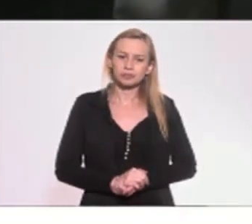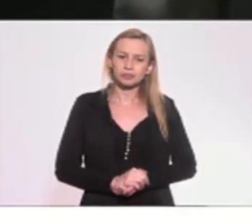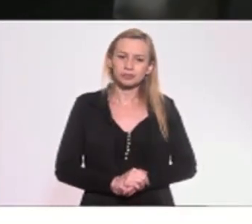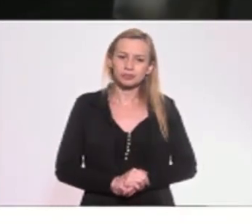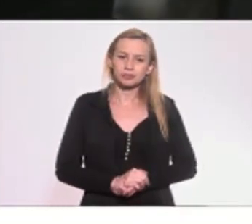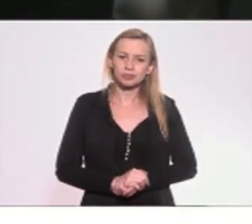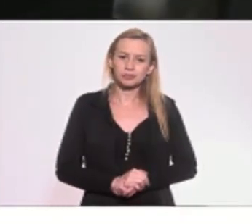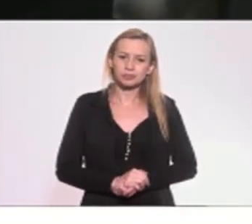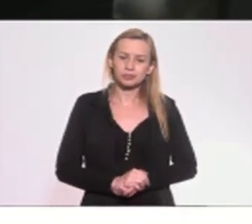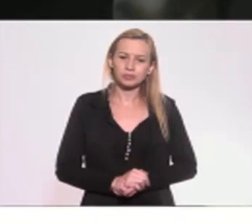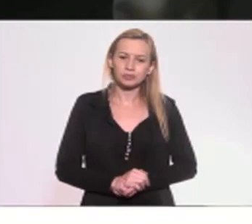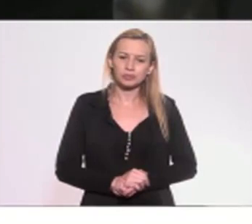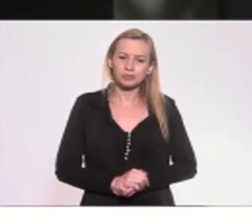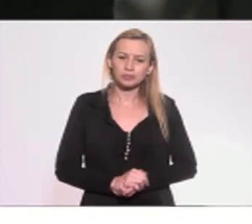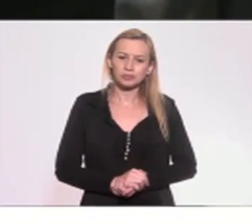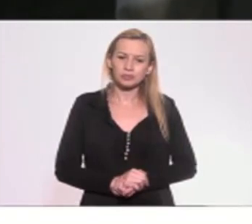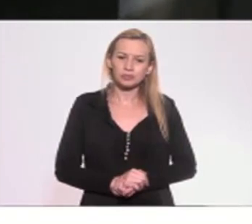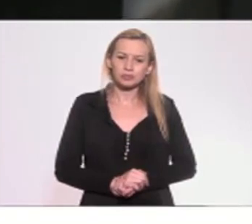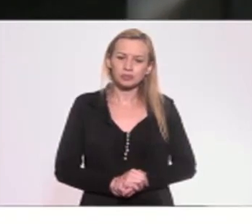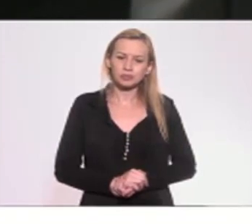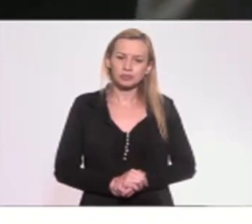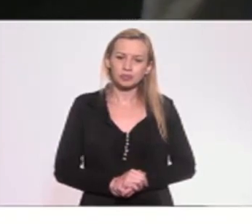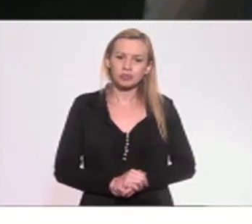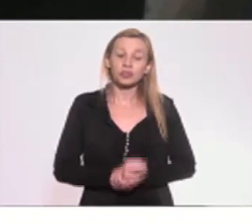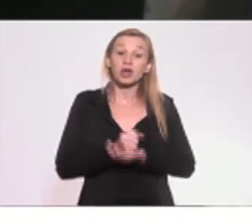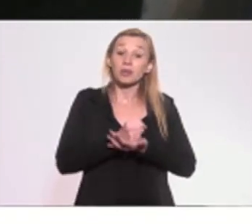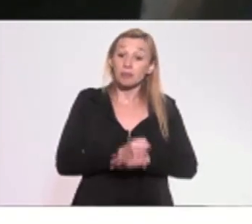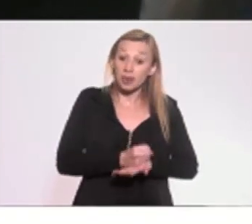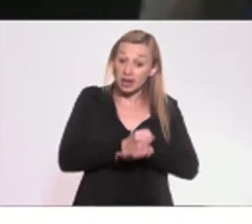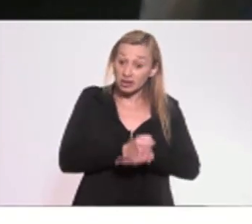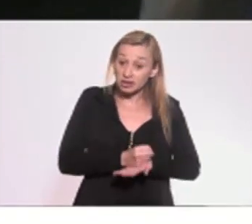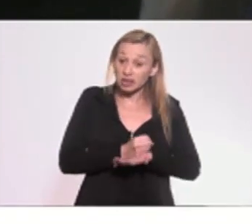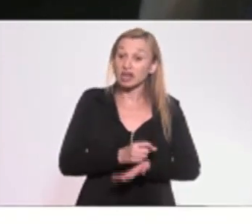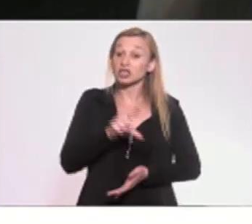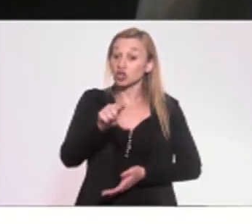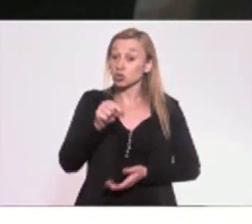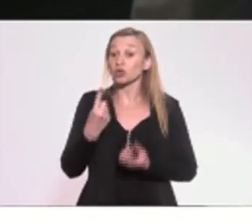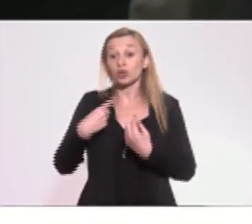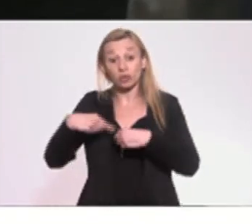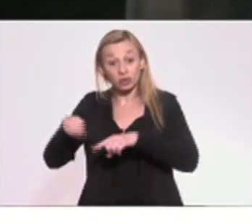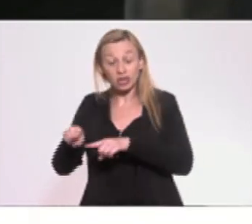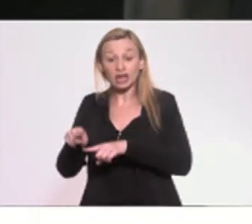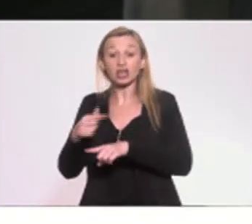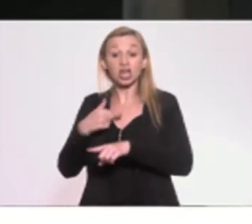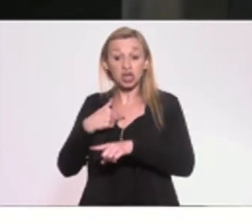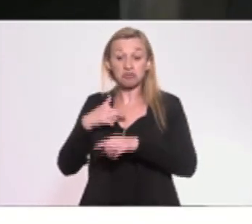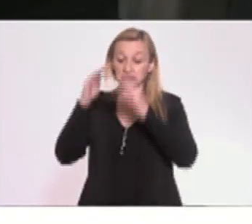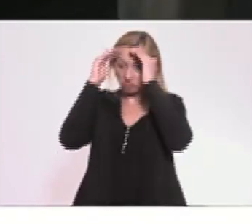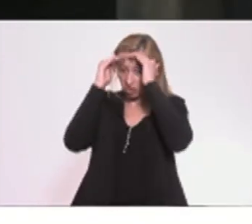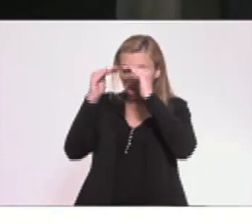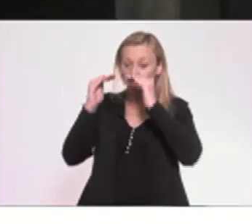Em que pese as opiniões contrárias, que eu respeito,